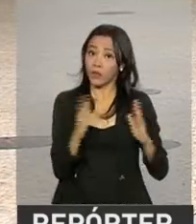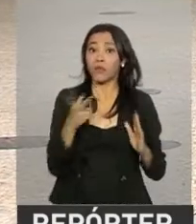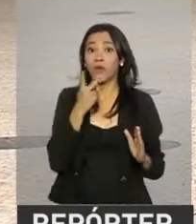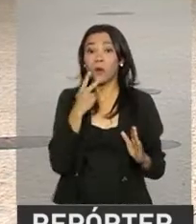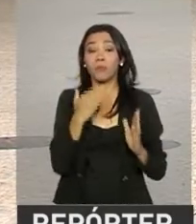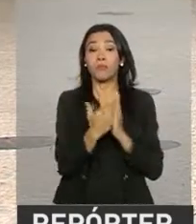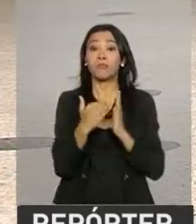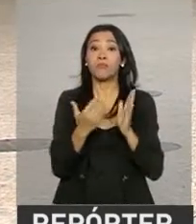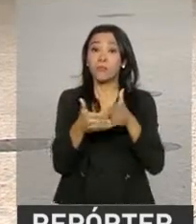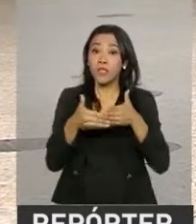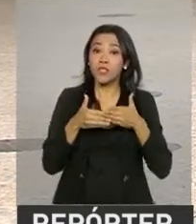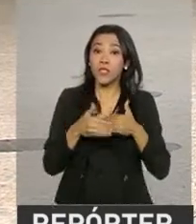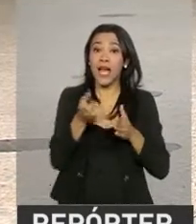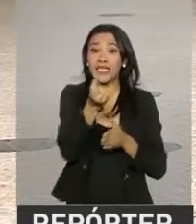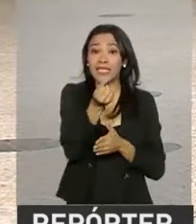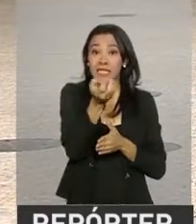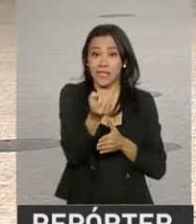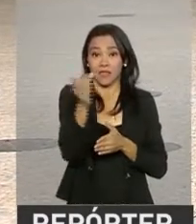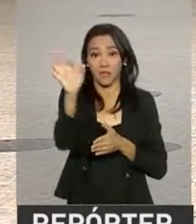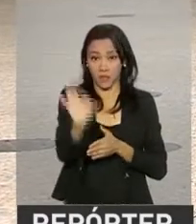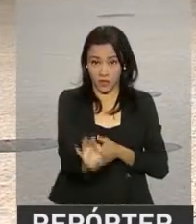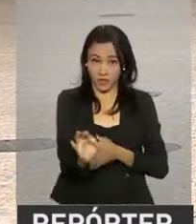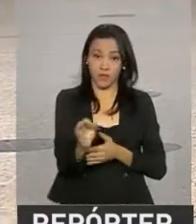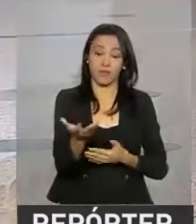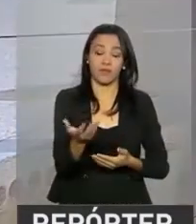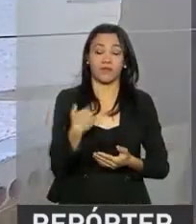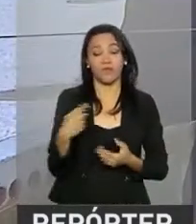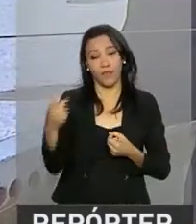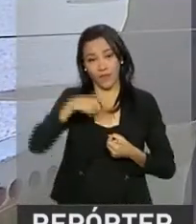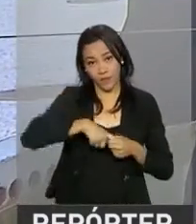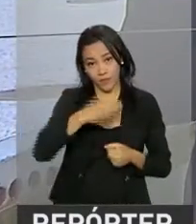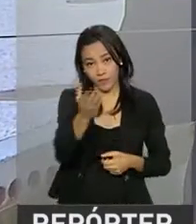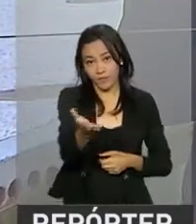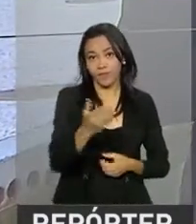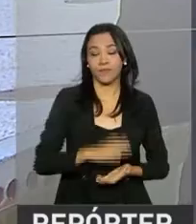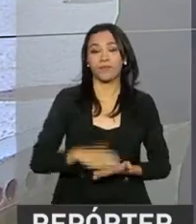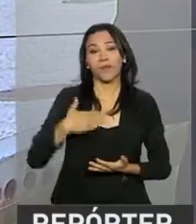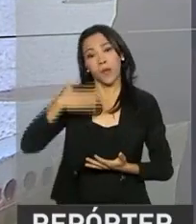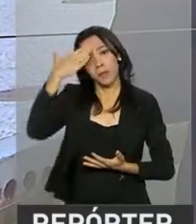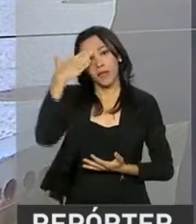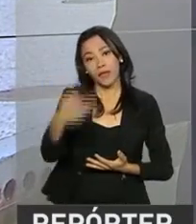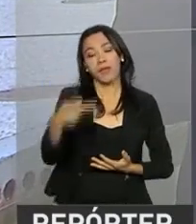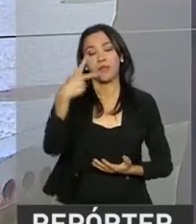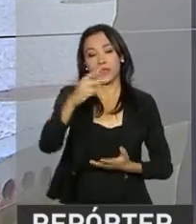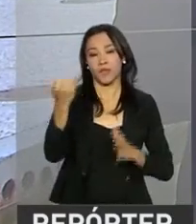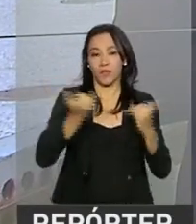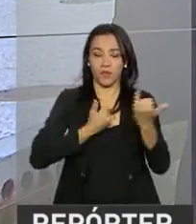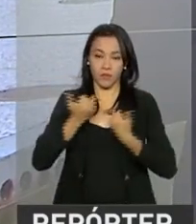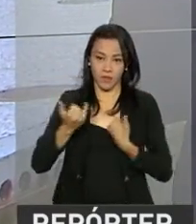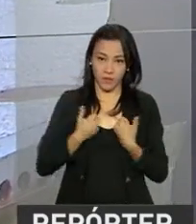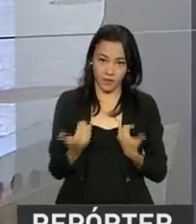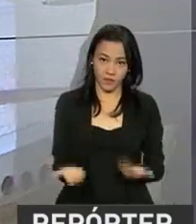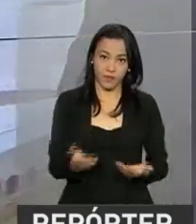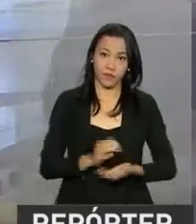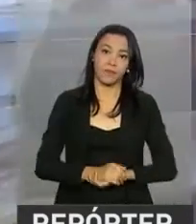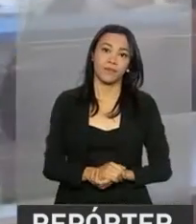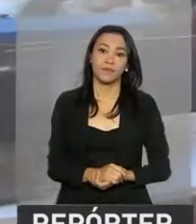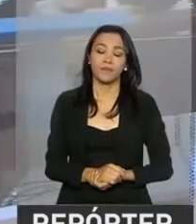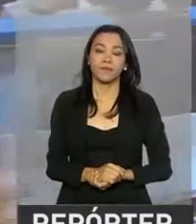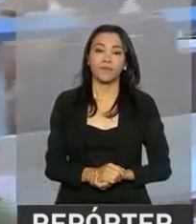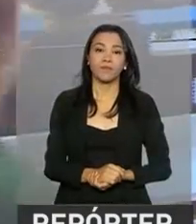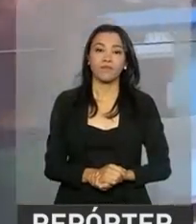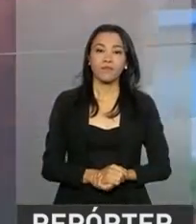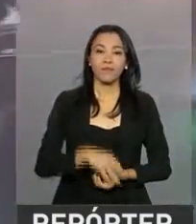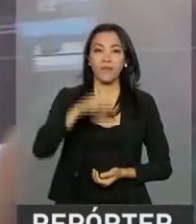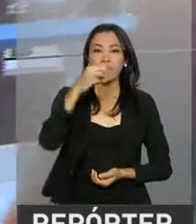aumentos que chegavam a sessenta por cento Zé Luiz volto com você obrigado João Pedro pelas informações ao vivo